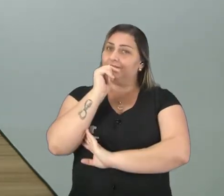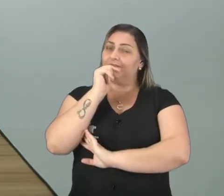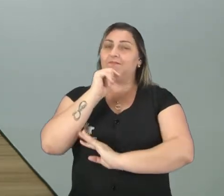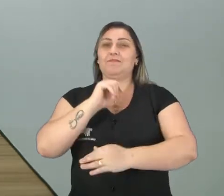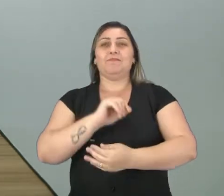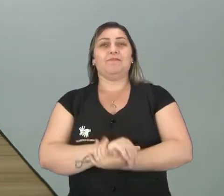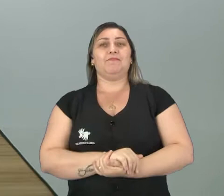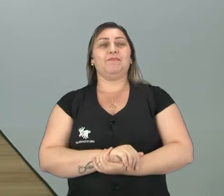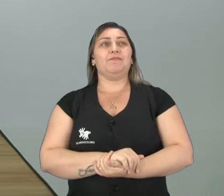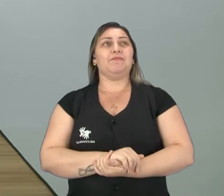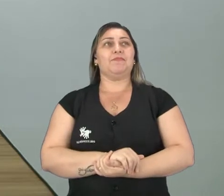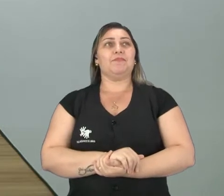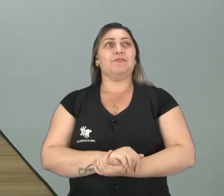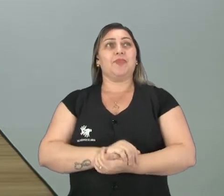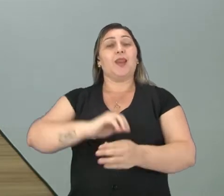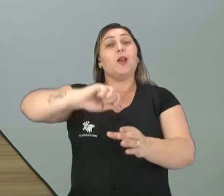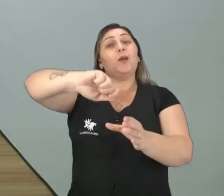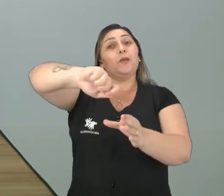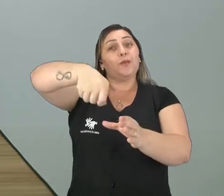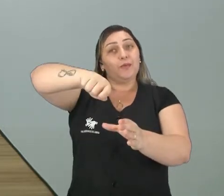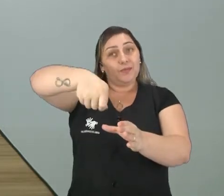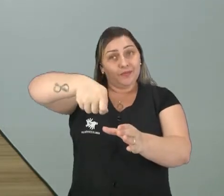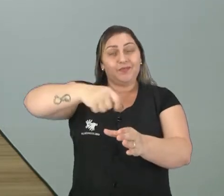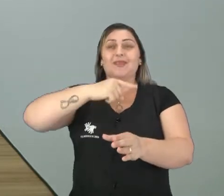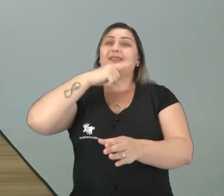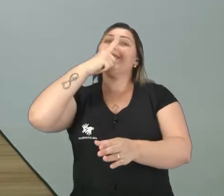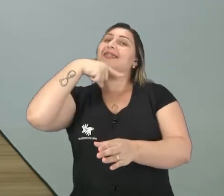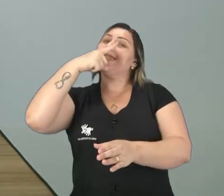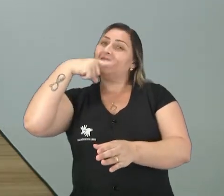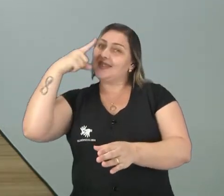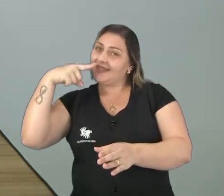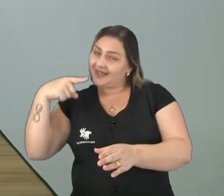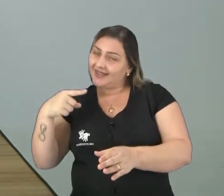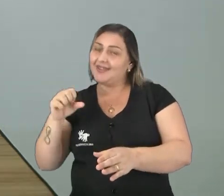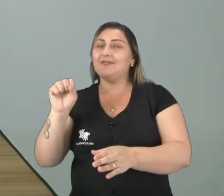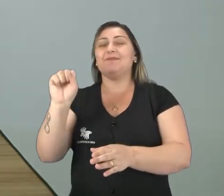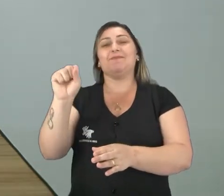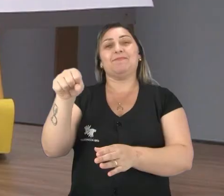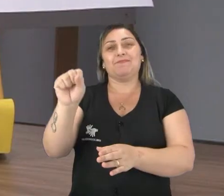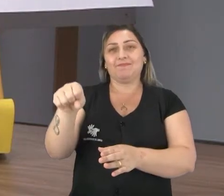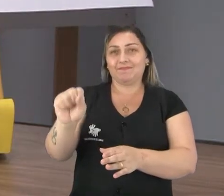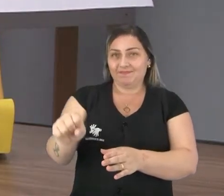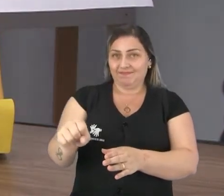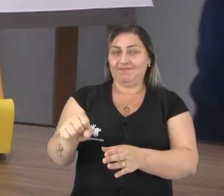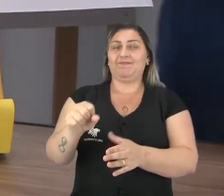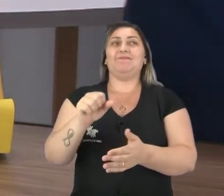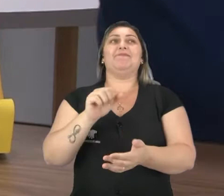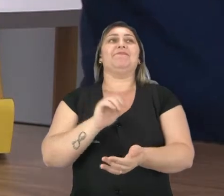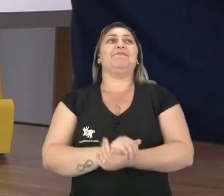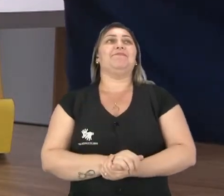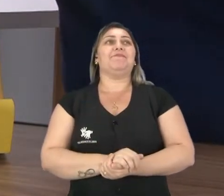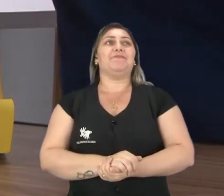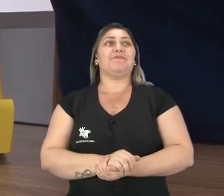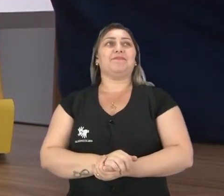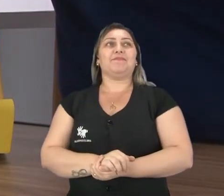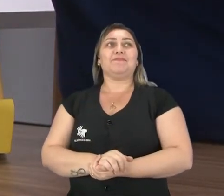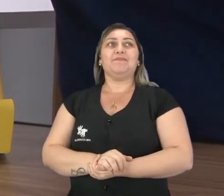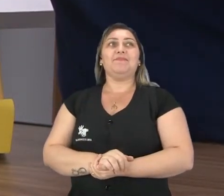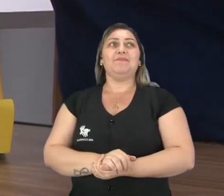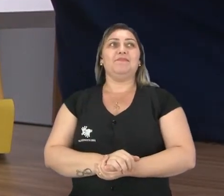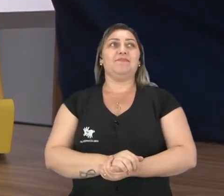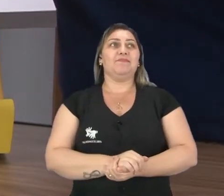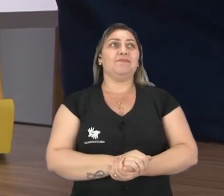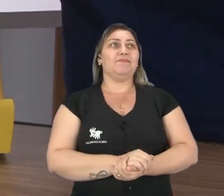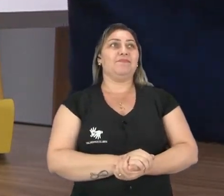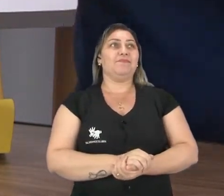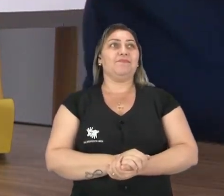lá. Fechar a torneira enquanto escova os dentes. Sim, essa é uma